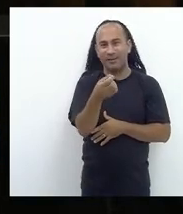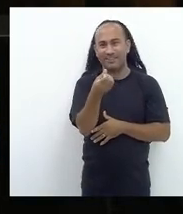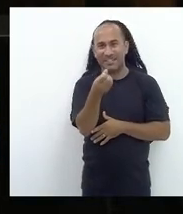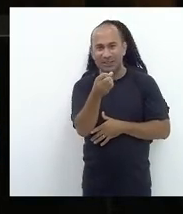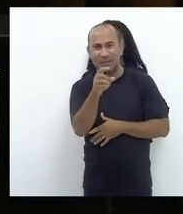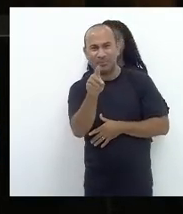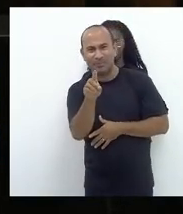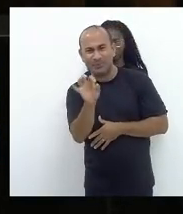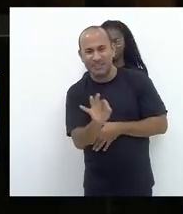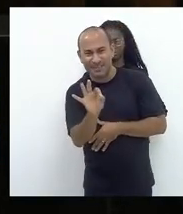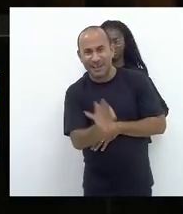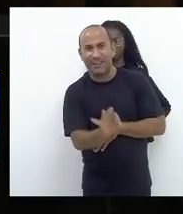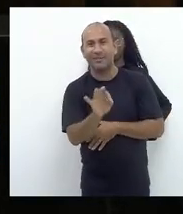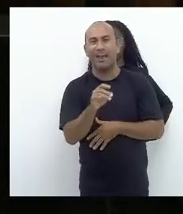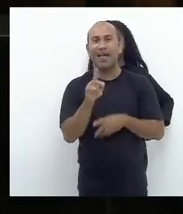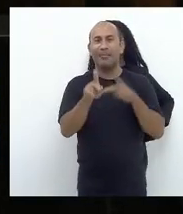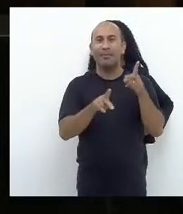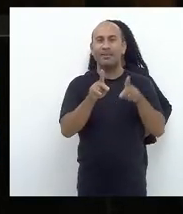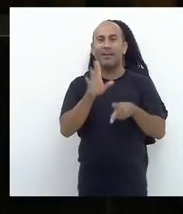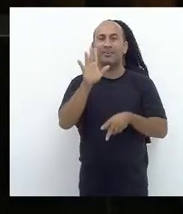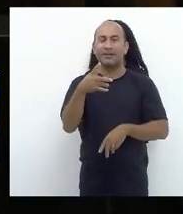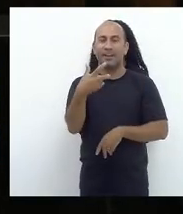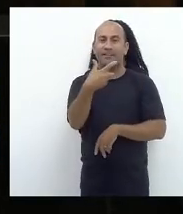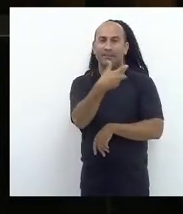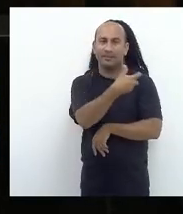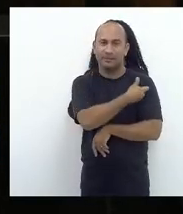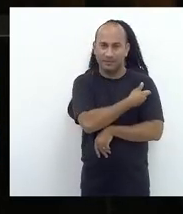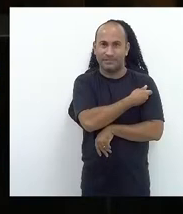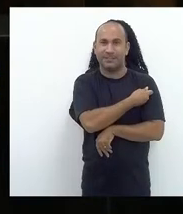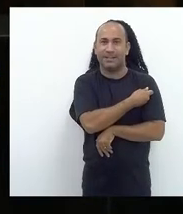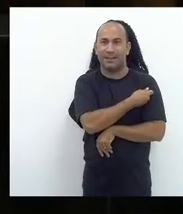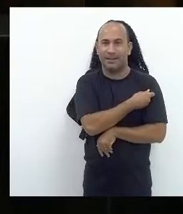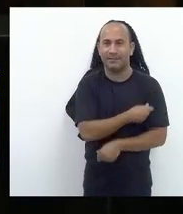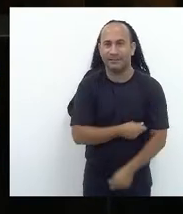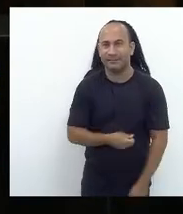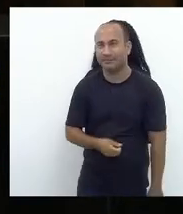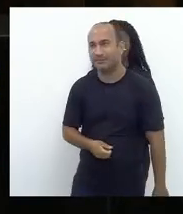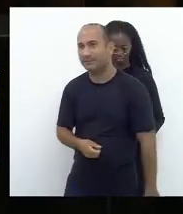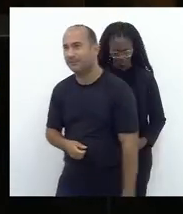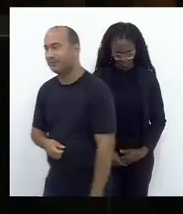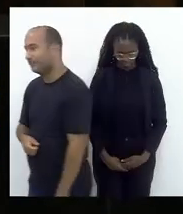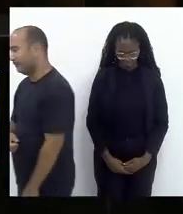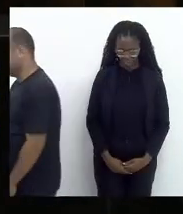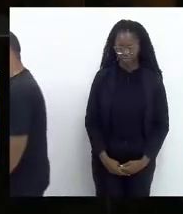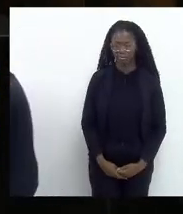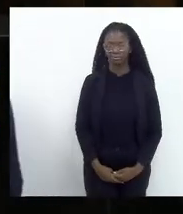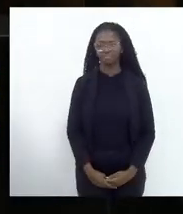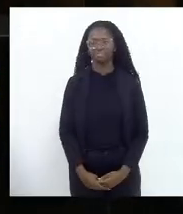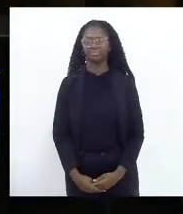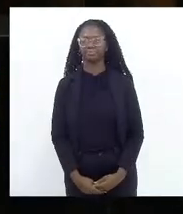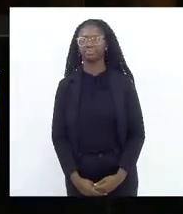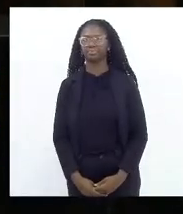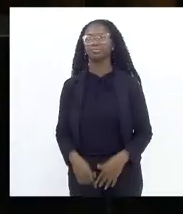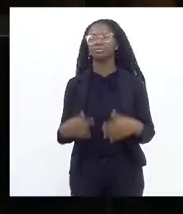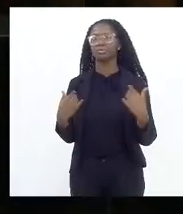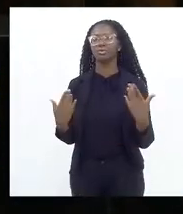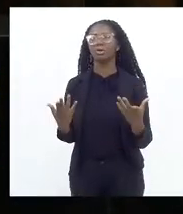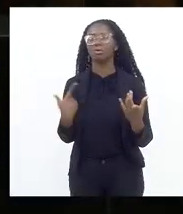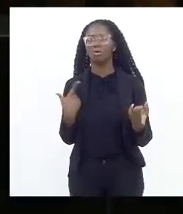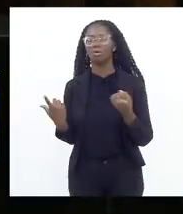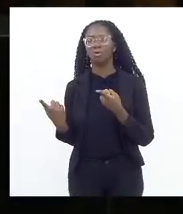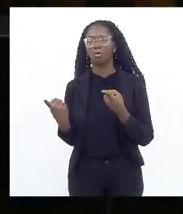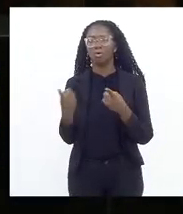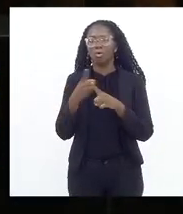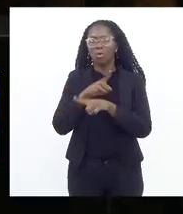72,6% da população já vacinada com pelo menos uma dose. Então, eu vou fazer contrário a todos aqueles